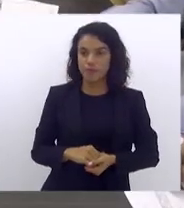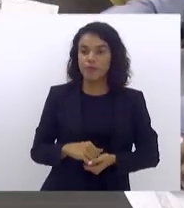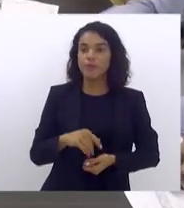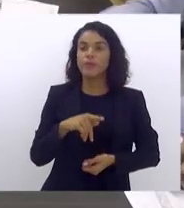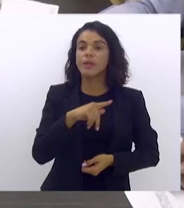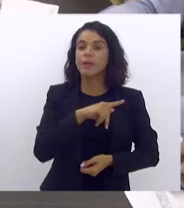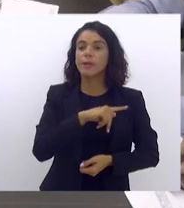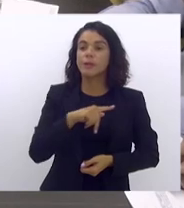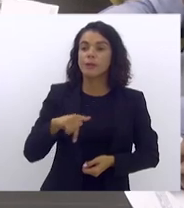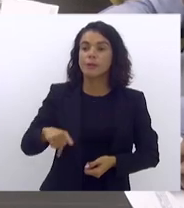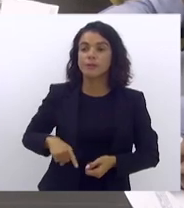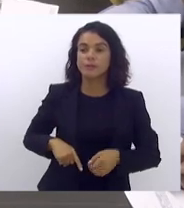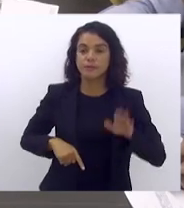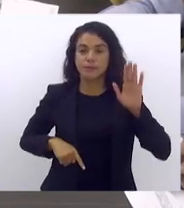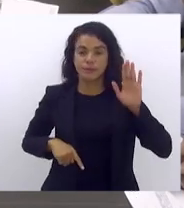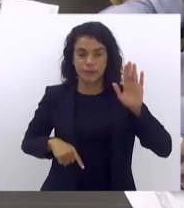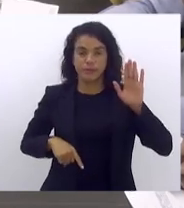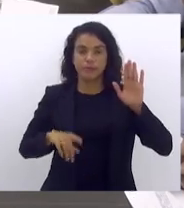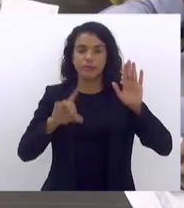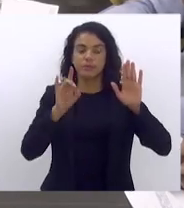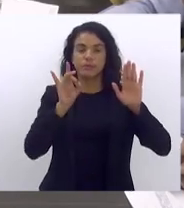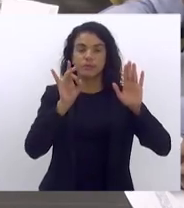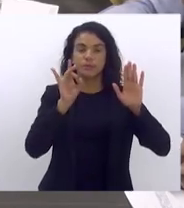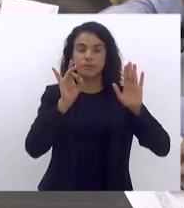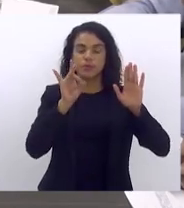Vinícius Cozzolino. Apenas para